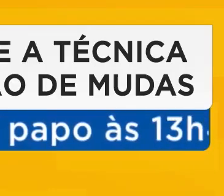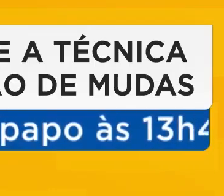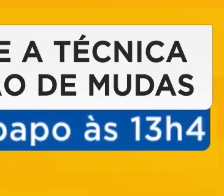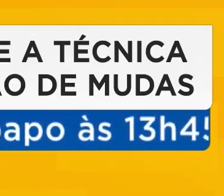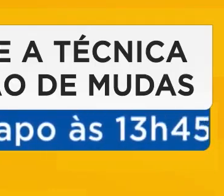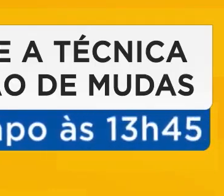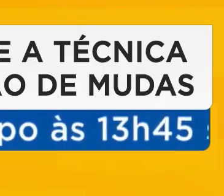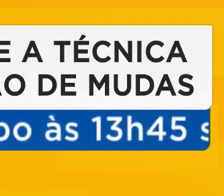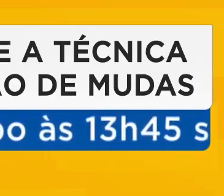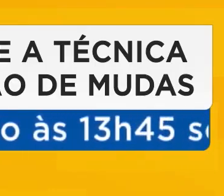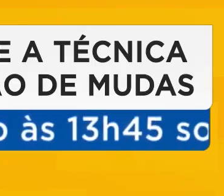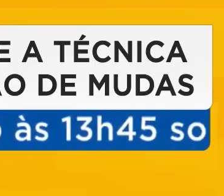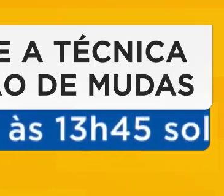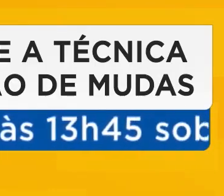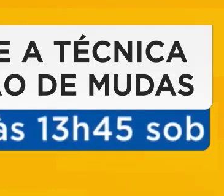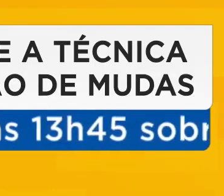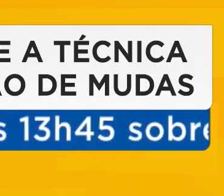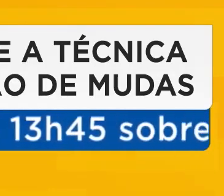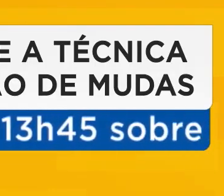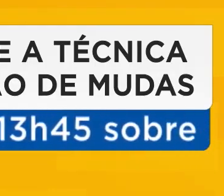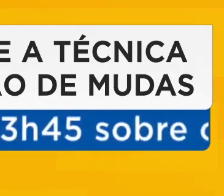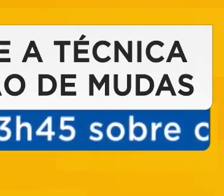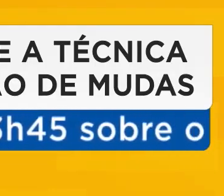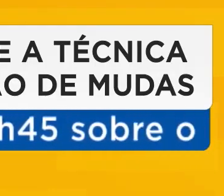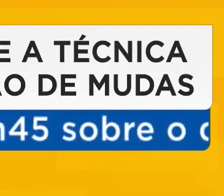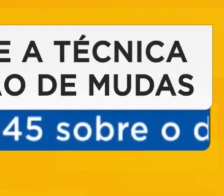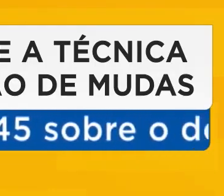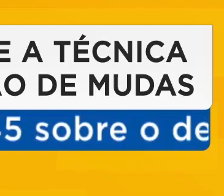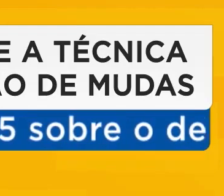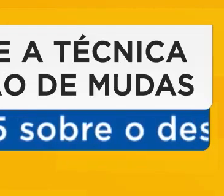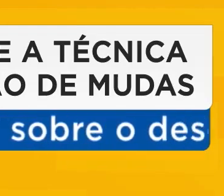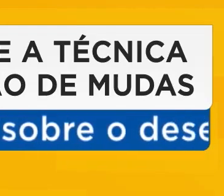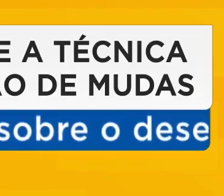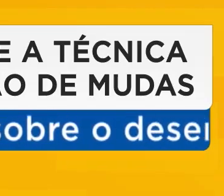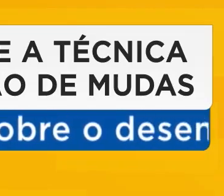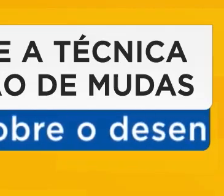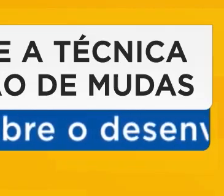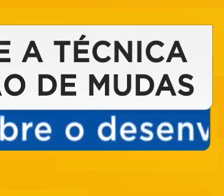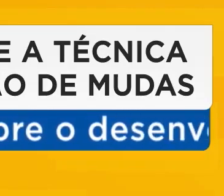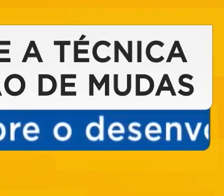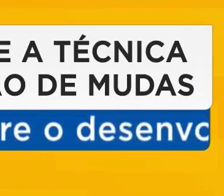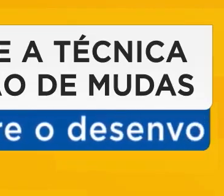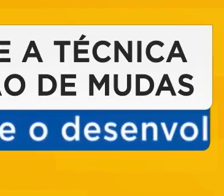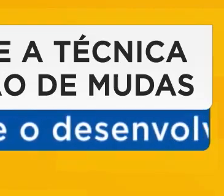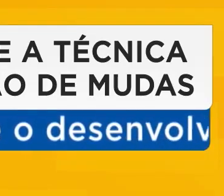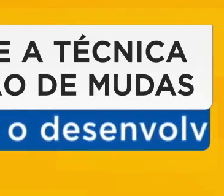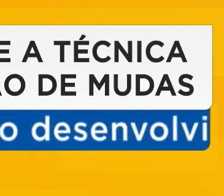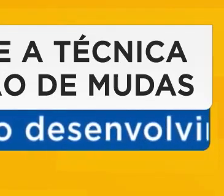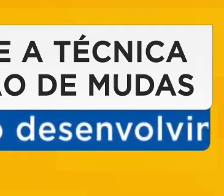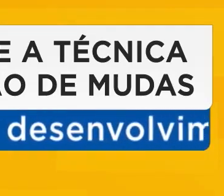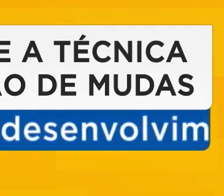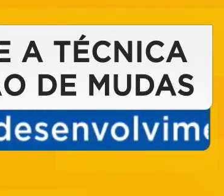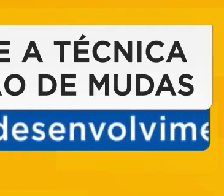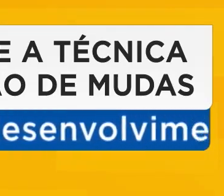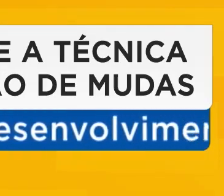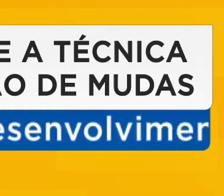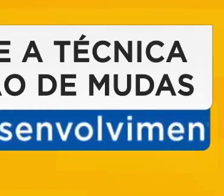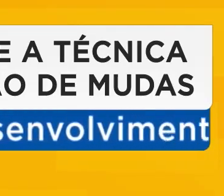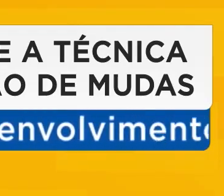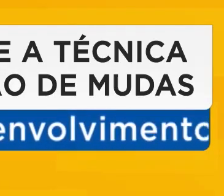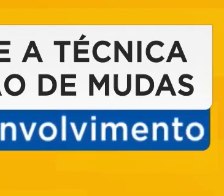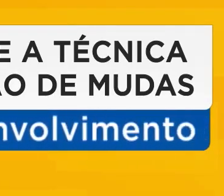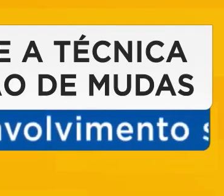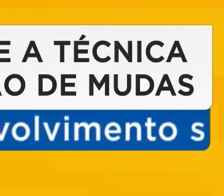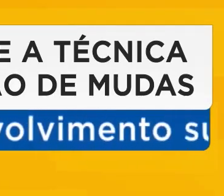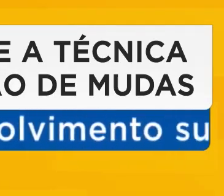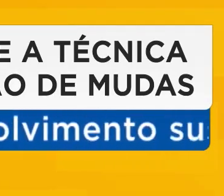existe uma portaria, uma instrução normativa conjunta do Ministério da Cultura e Anvisa, que a partir